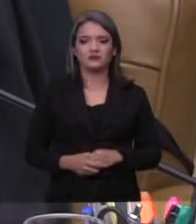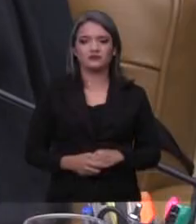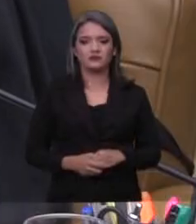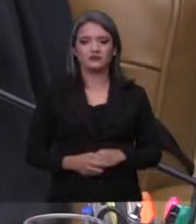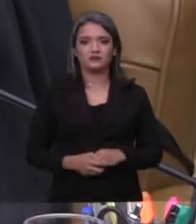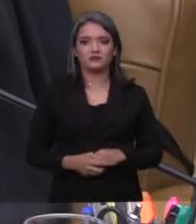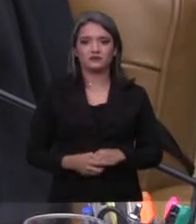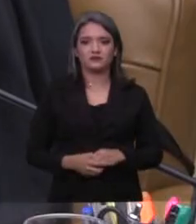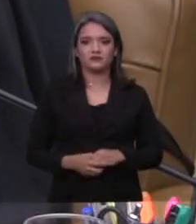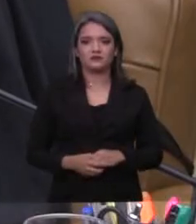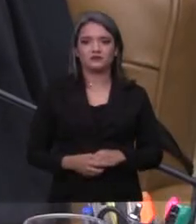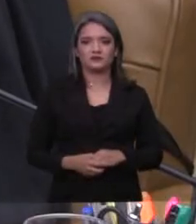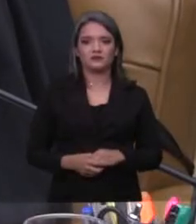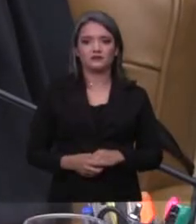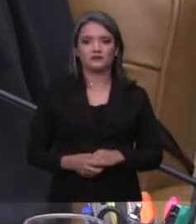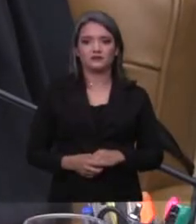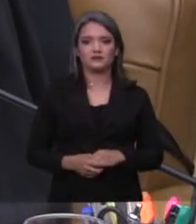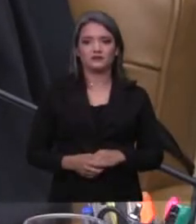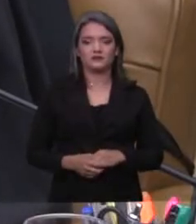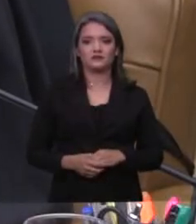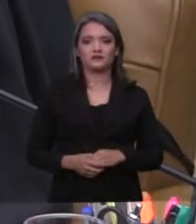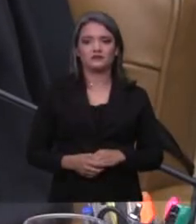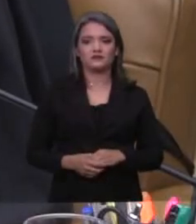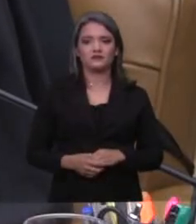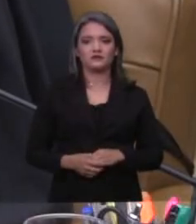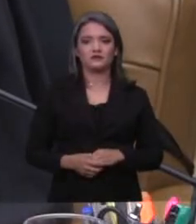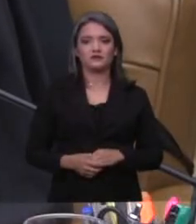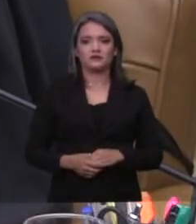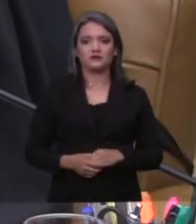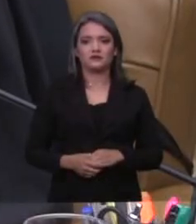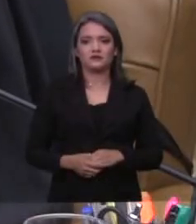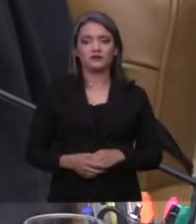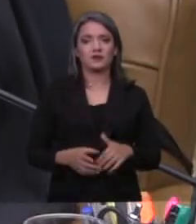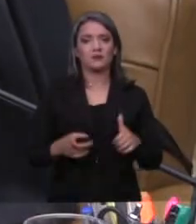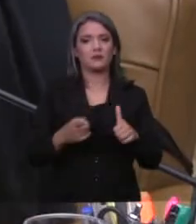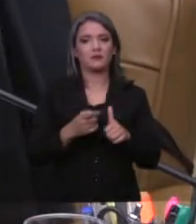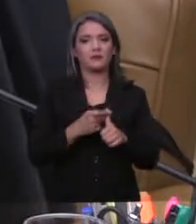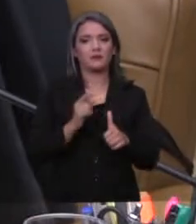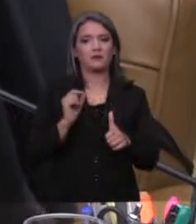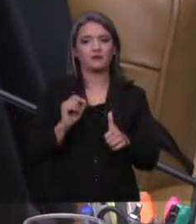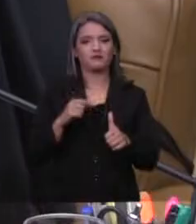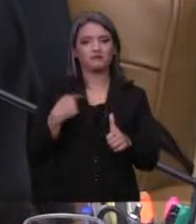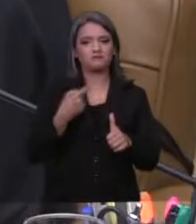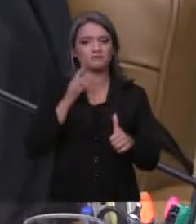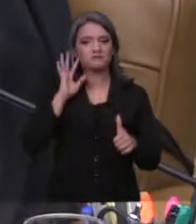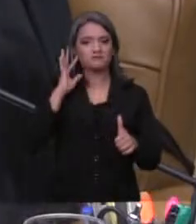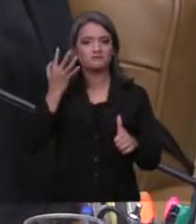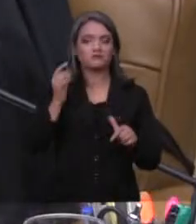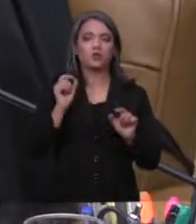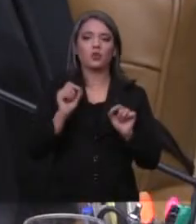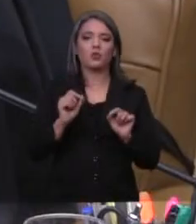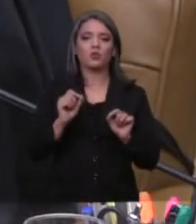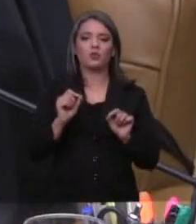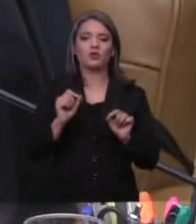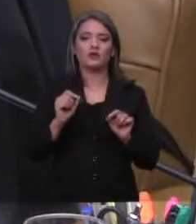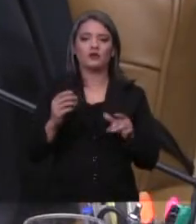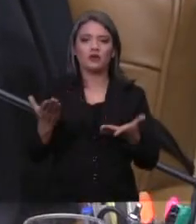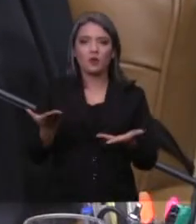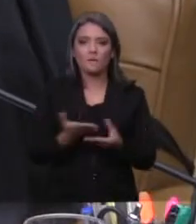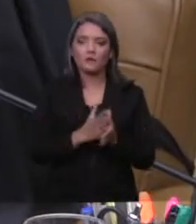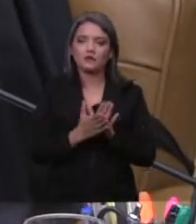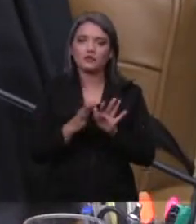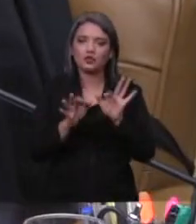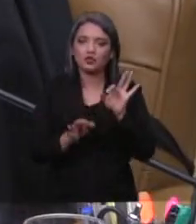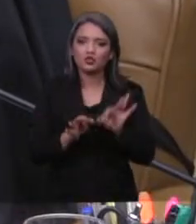Primeiro, desde uma perspectiva do que nós definimos como um justo processo, que é aquele processo